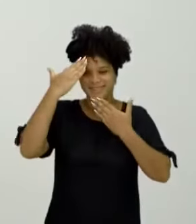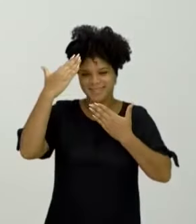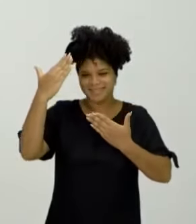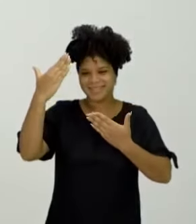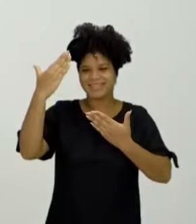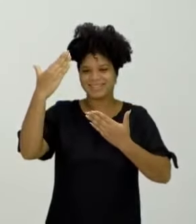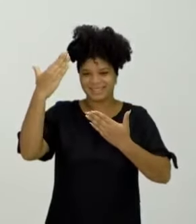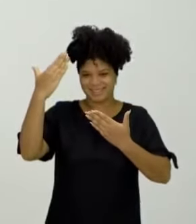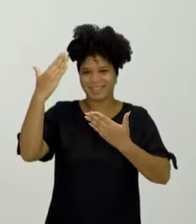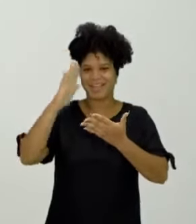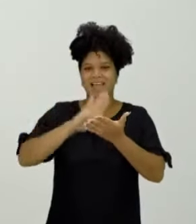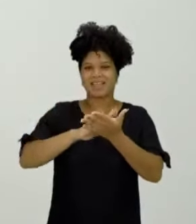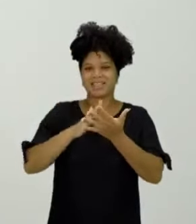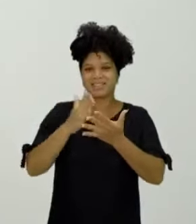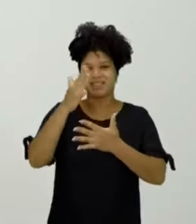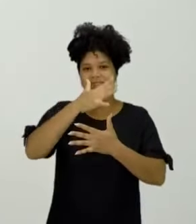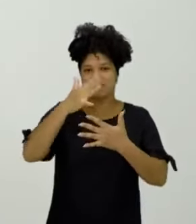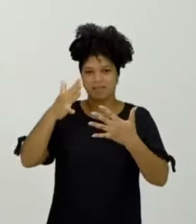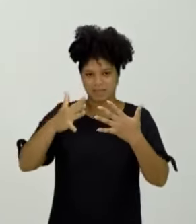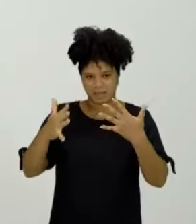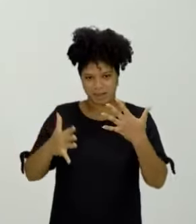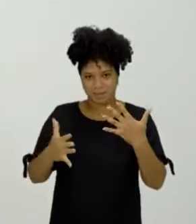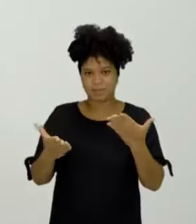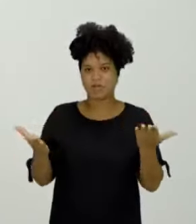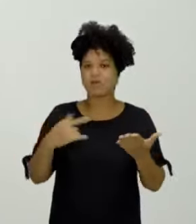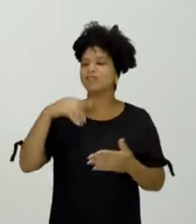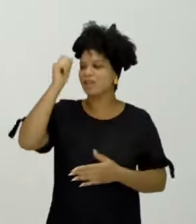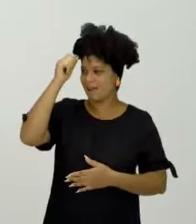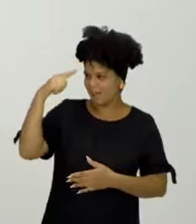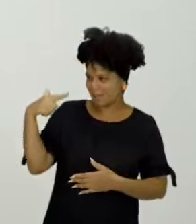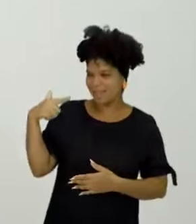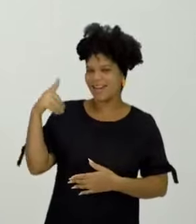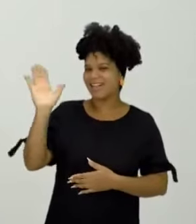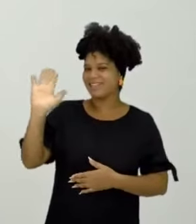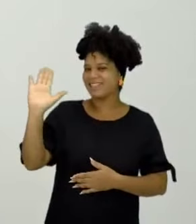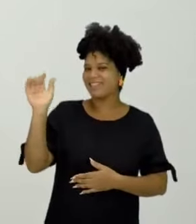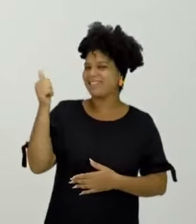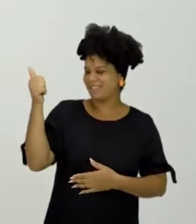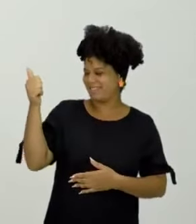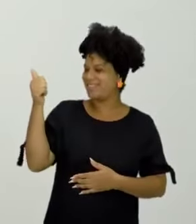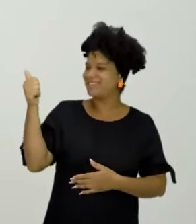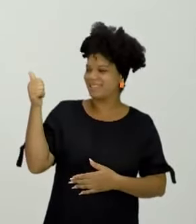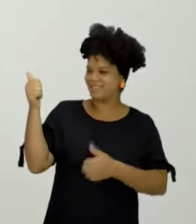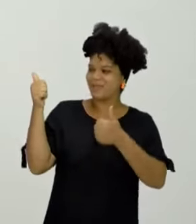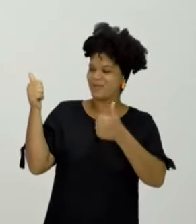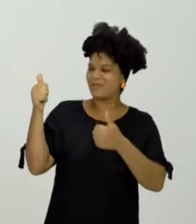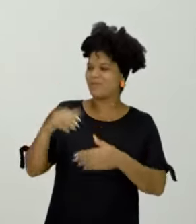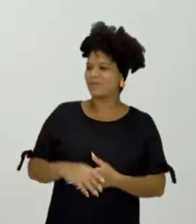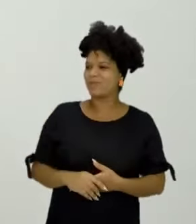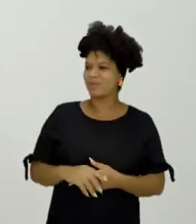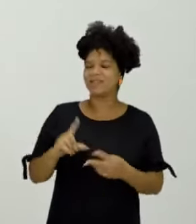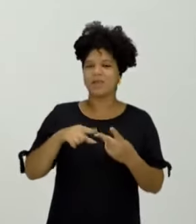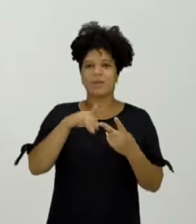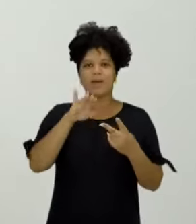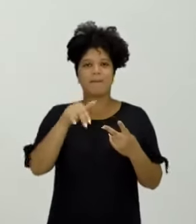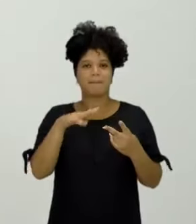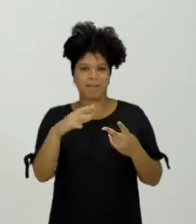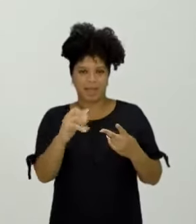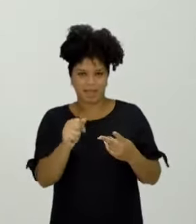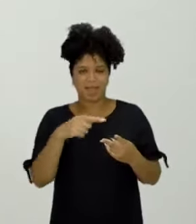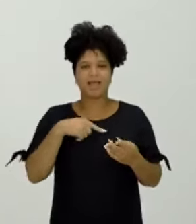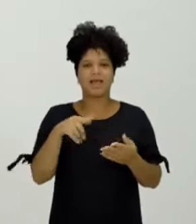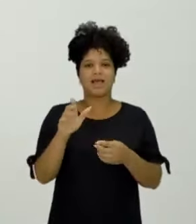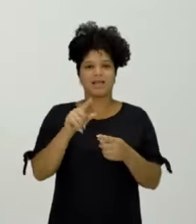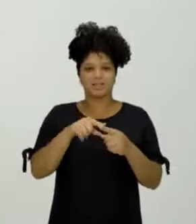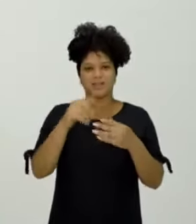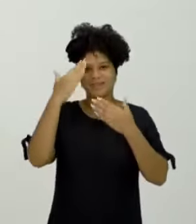agradecer as meninas de Libras. Hoje é a Áquila, acertei, e a Bianca.